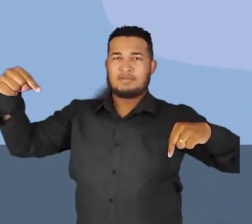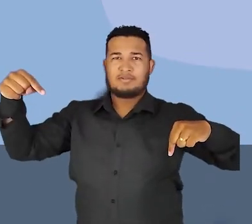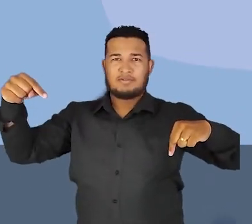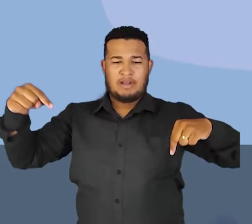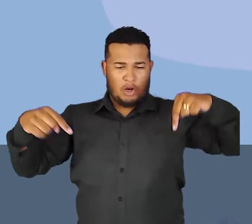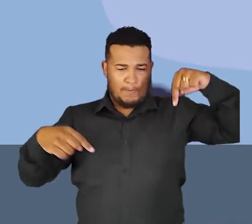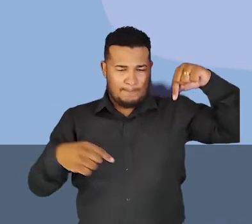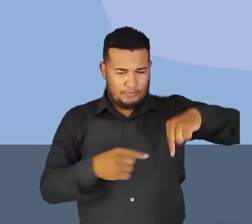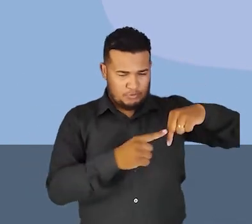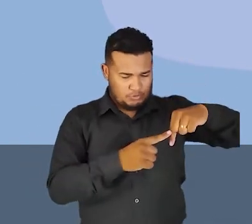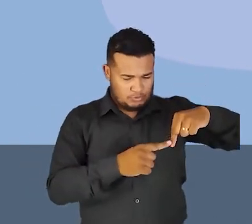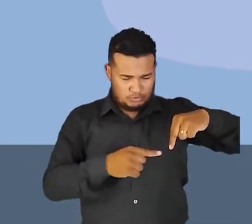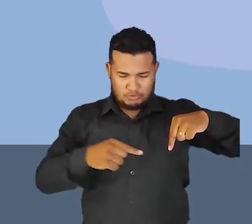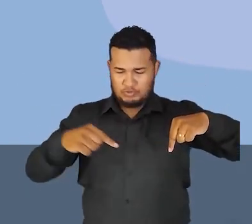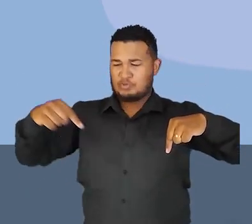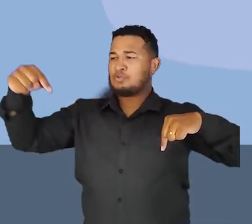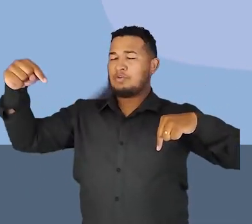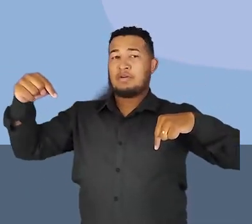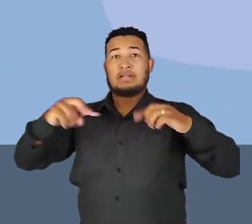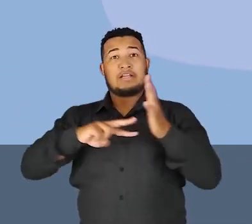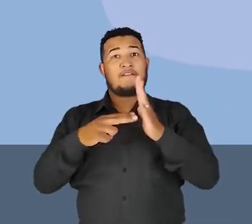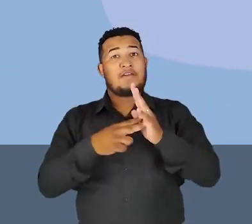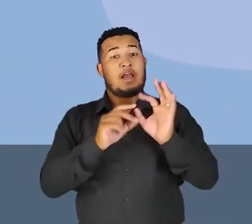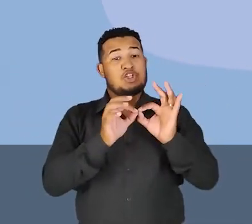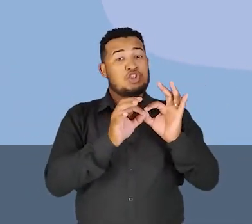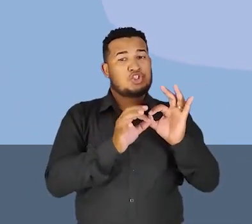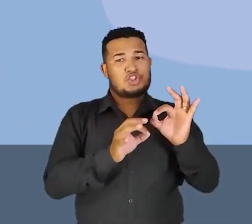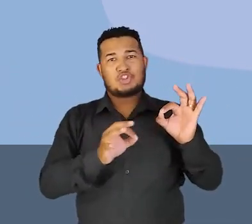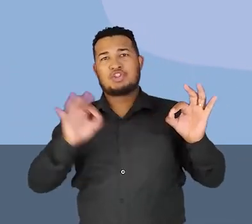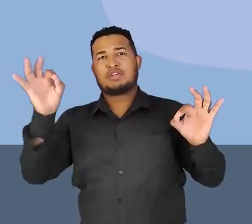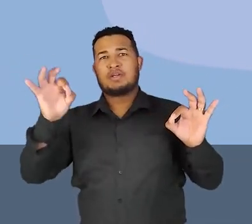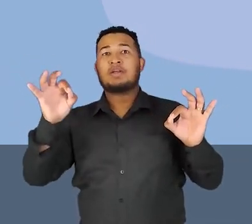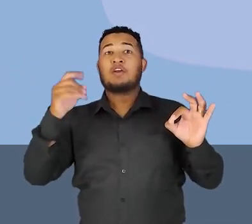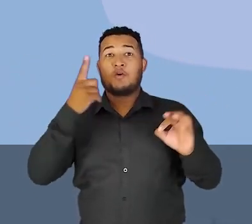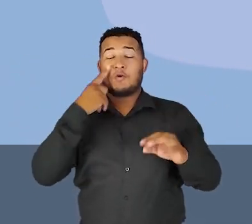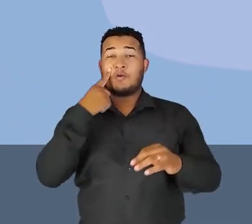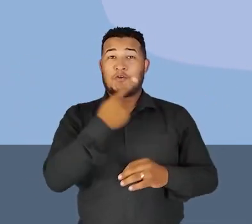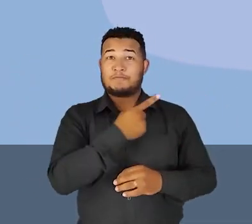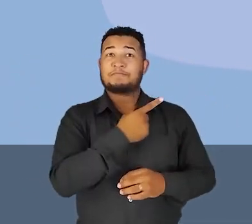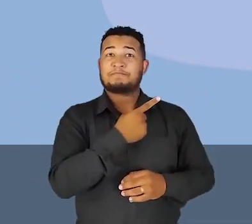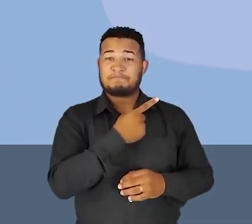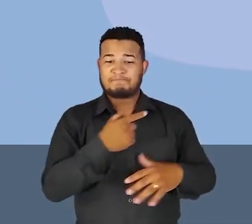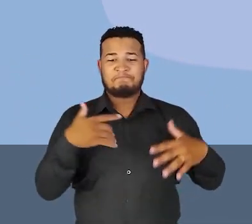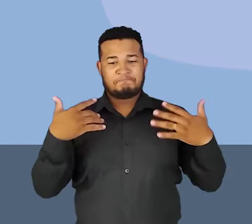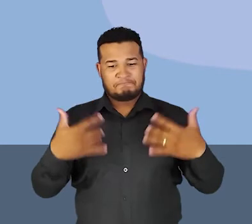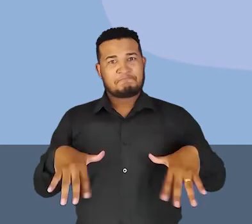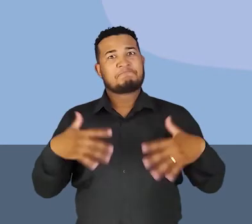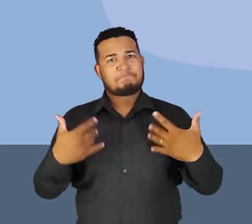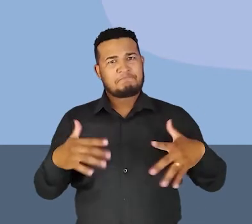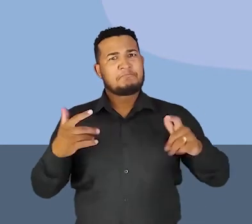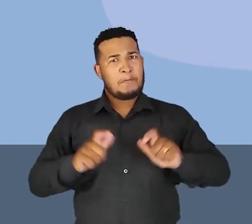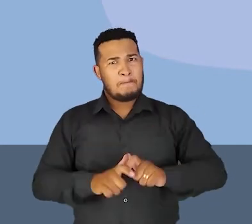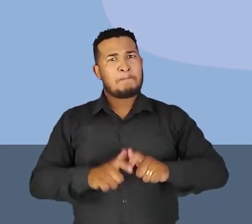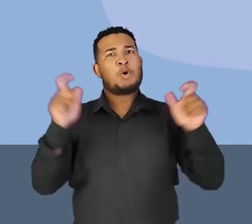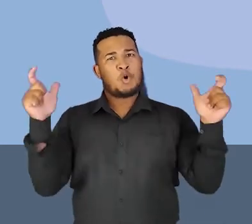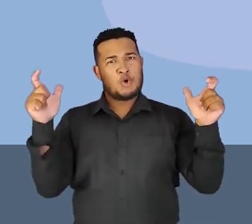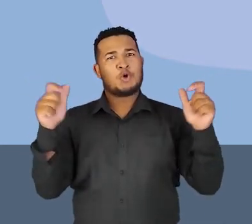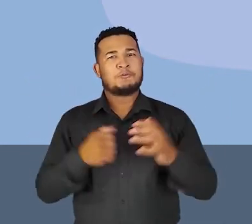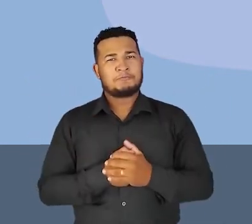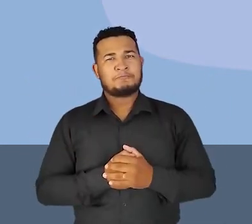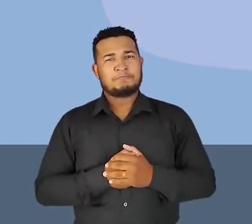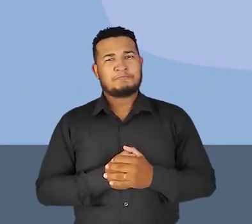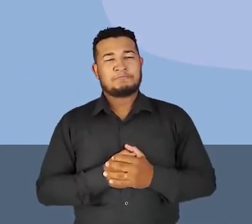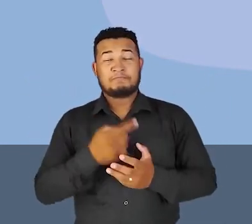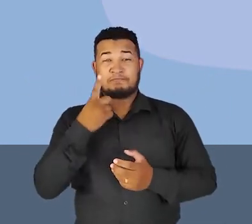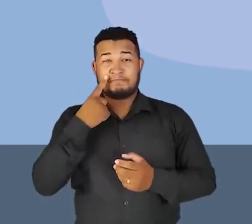essa inclinação diminuiu, a distância que essa bolinha percorreu, olha só, é uma distância ainda maior.